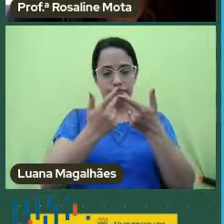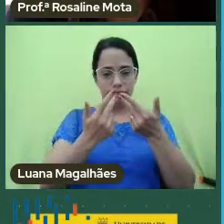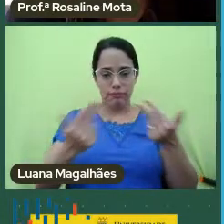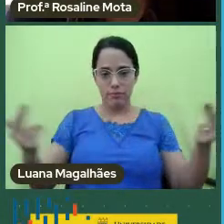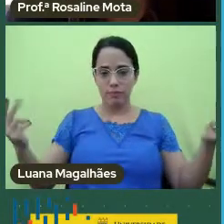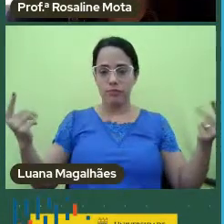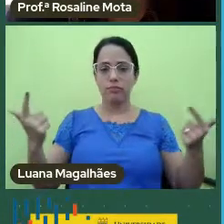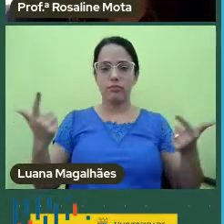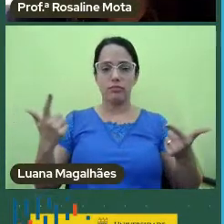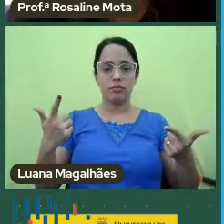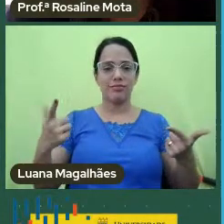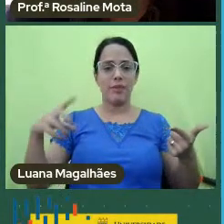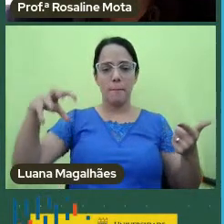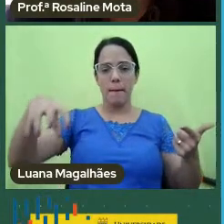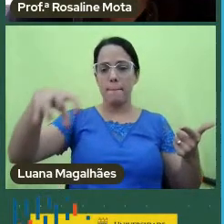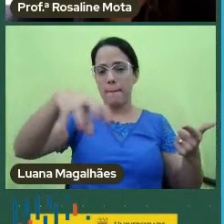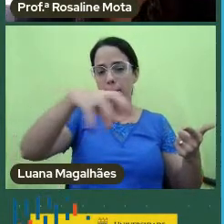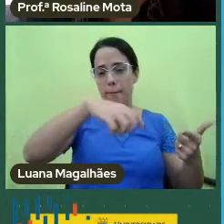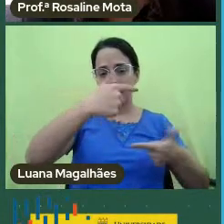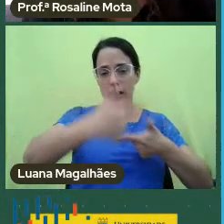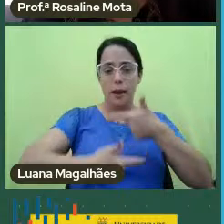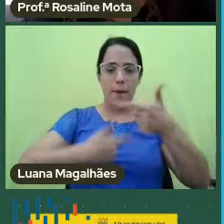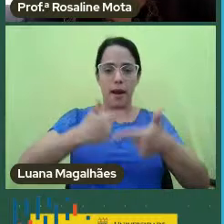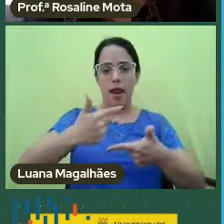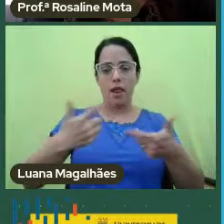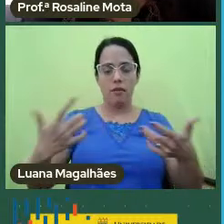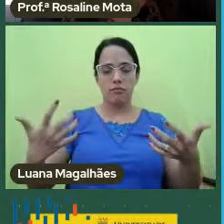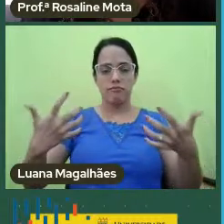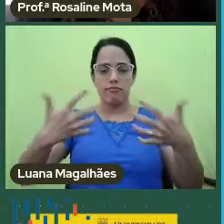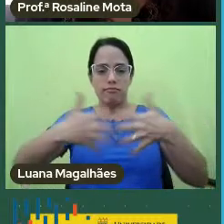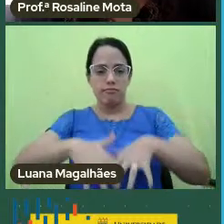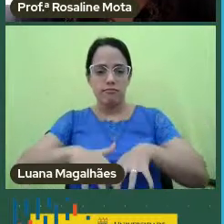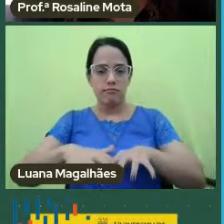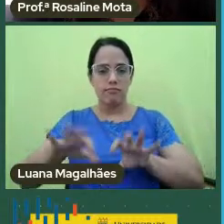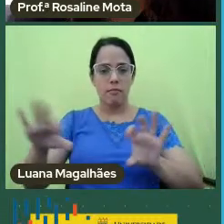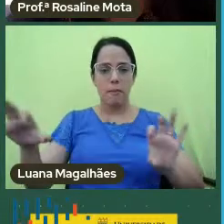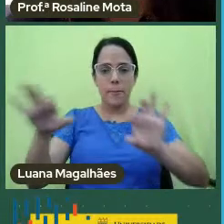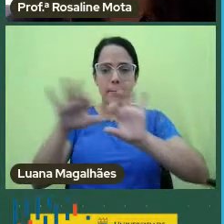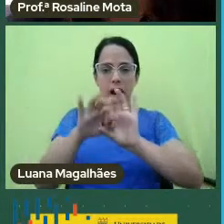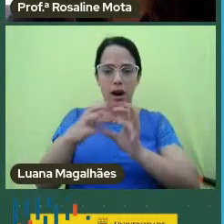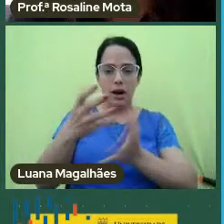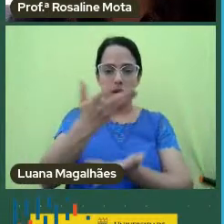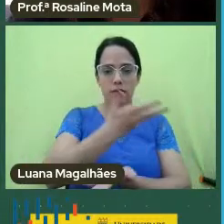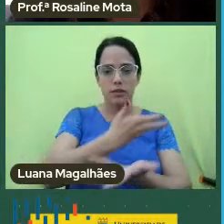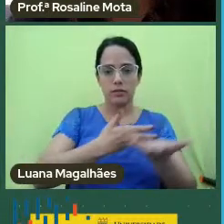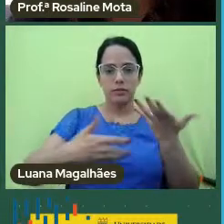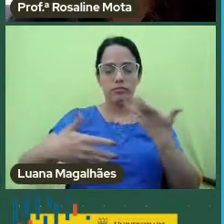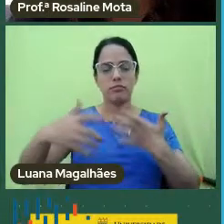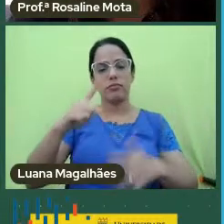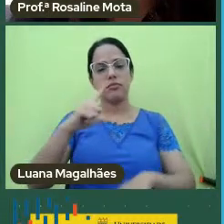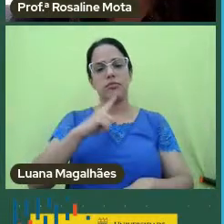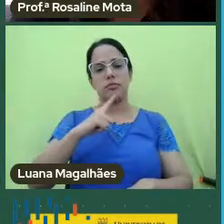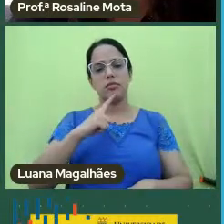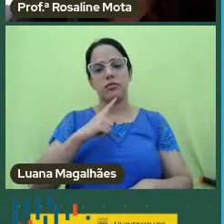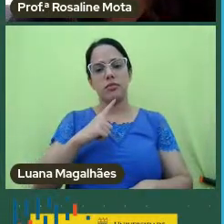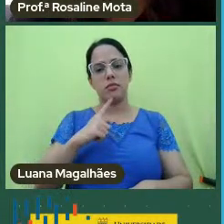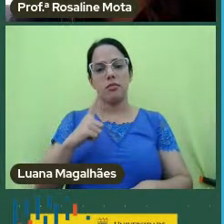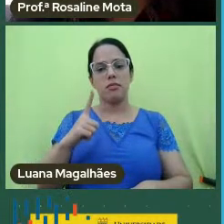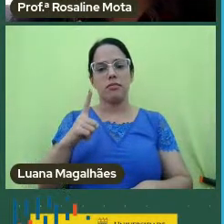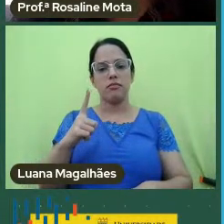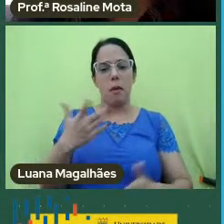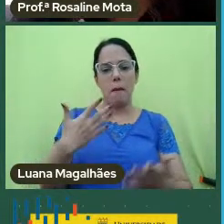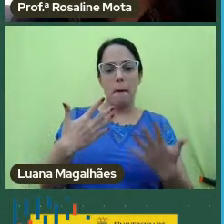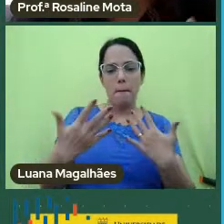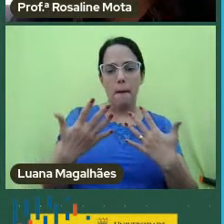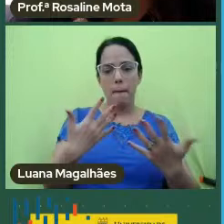de setores que se intercruzam, de setores que se conversam e